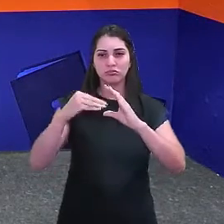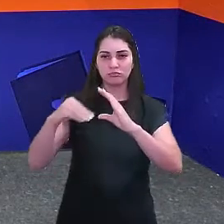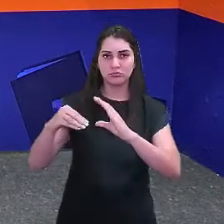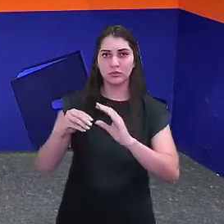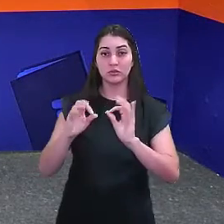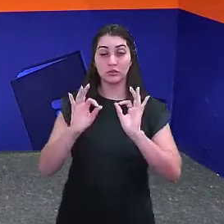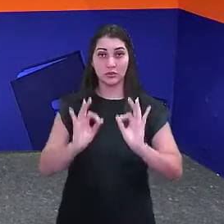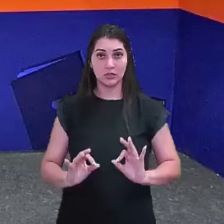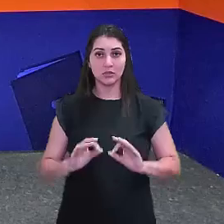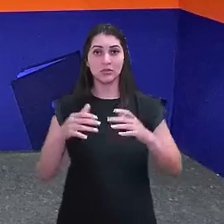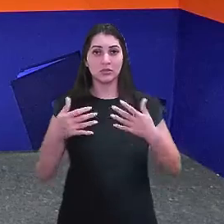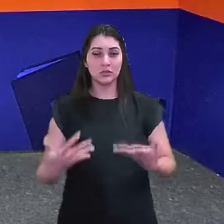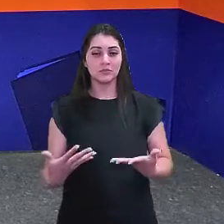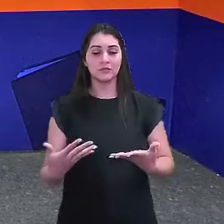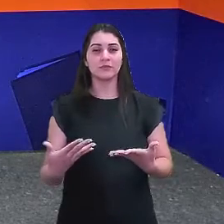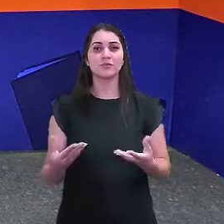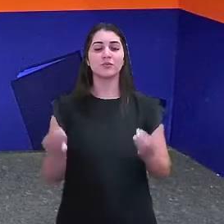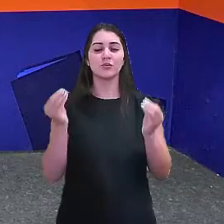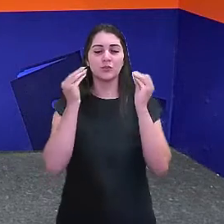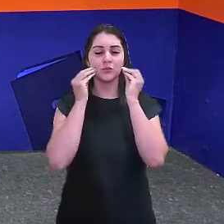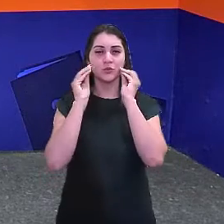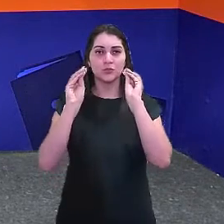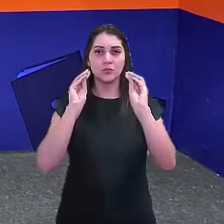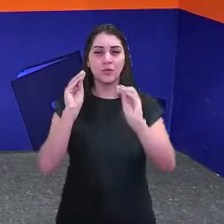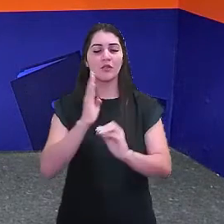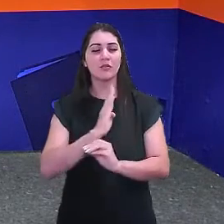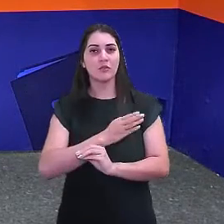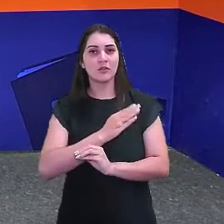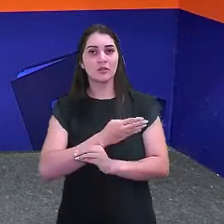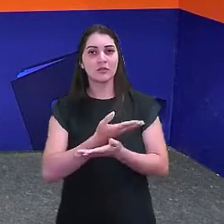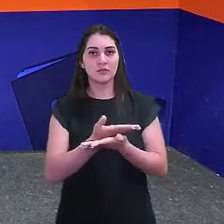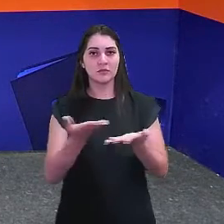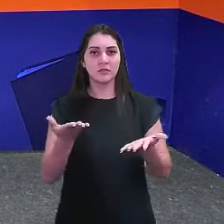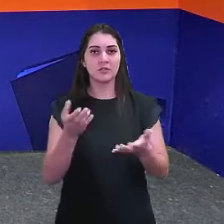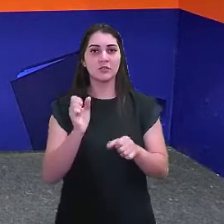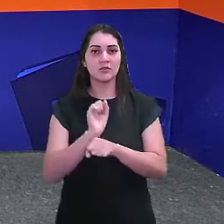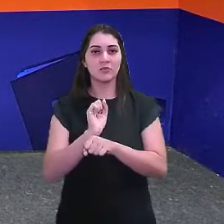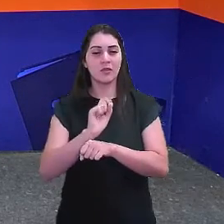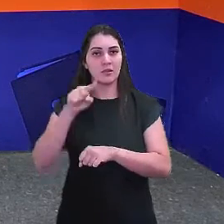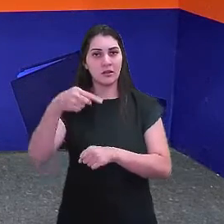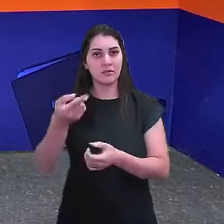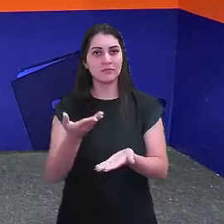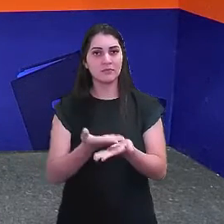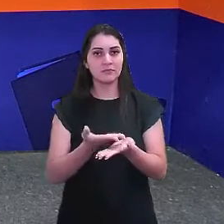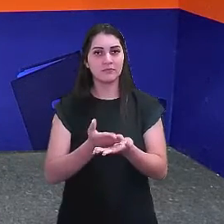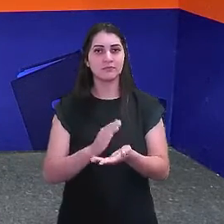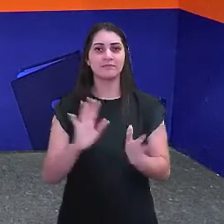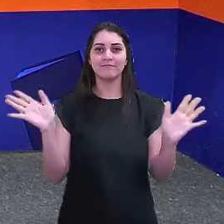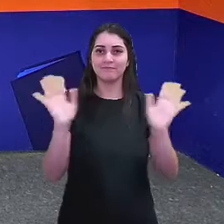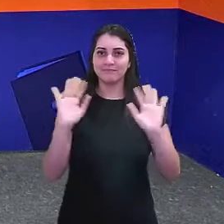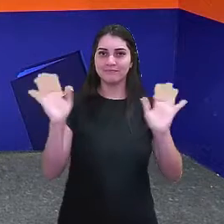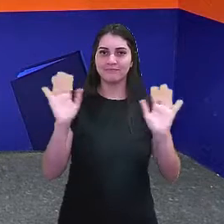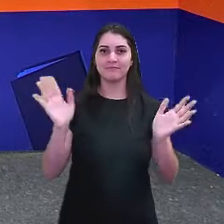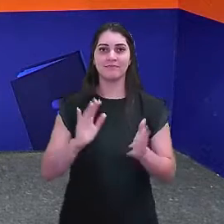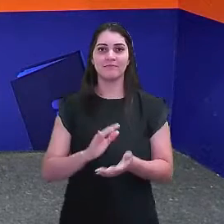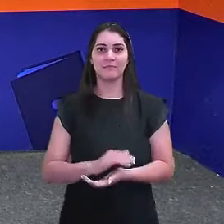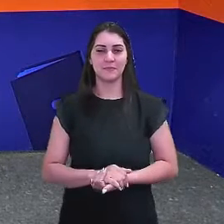Tá certo? Então, ó, beijo no coração de vocês e aguardo vocês na próxima aula. Tchau, tchau.